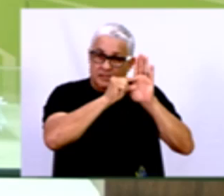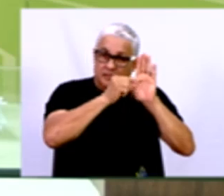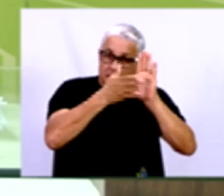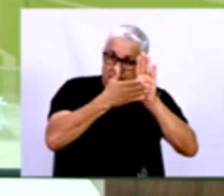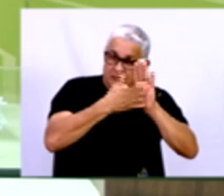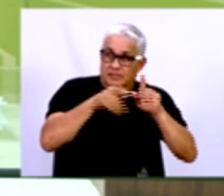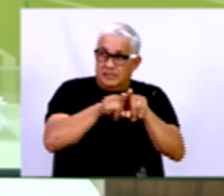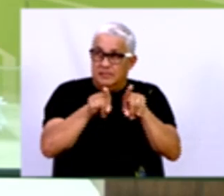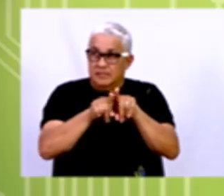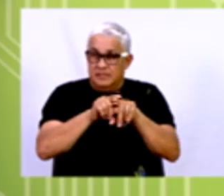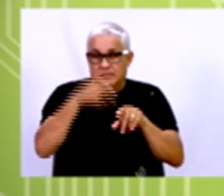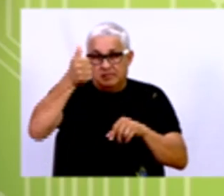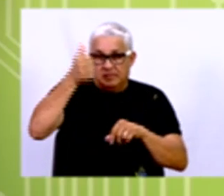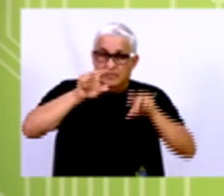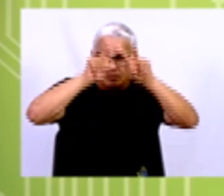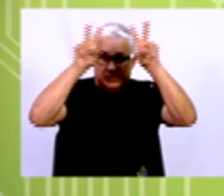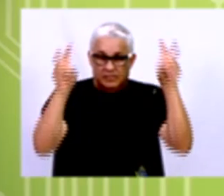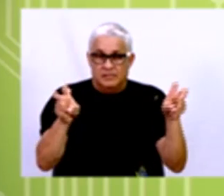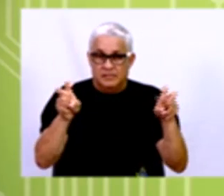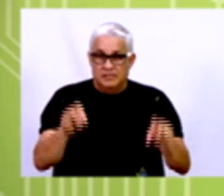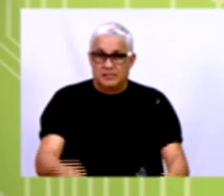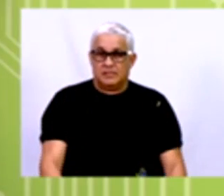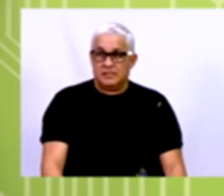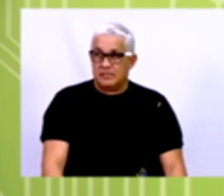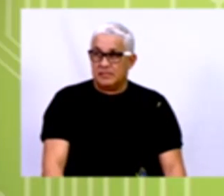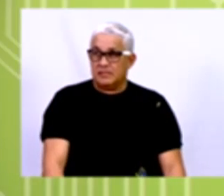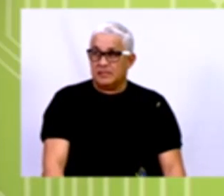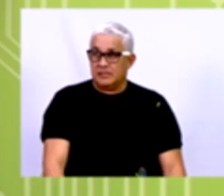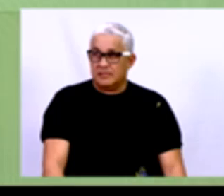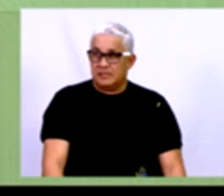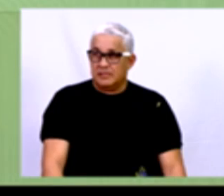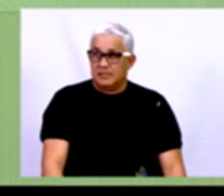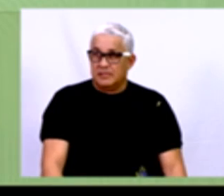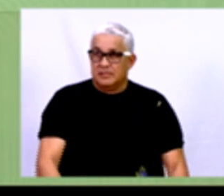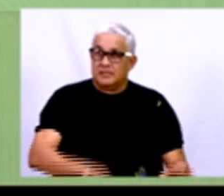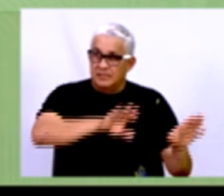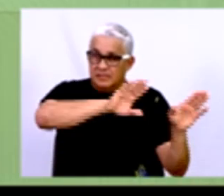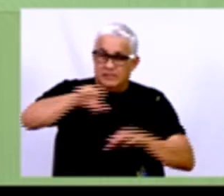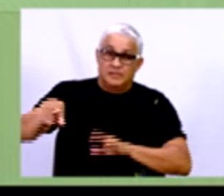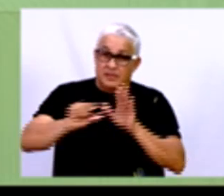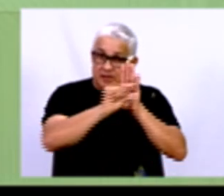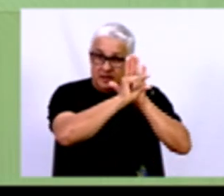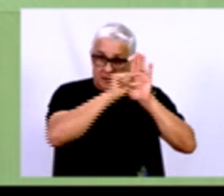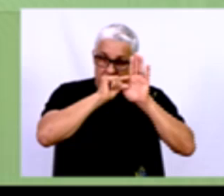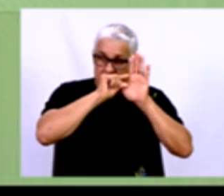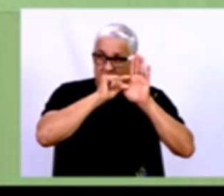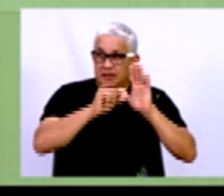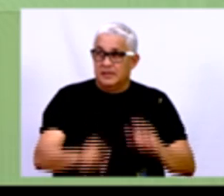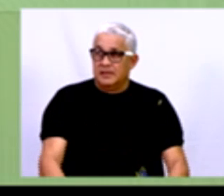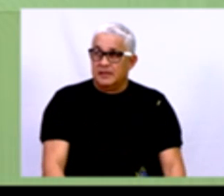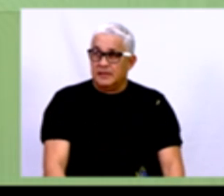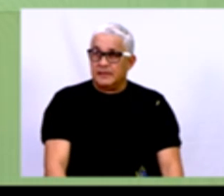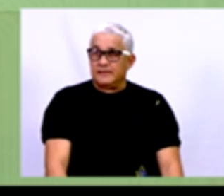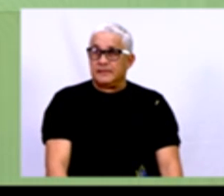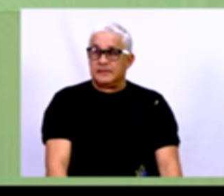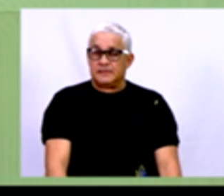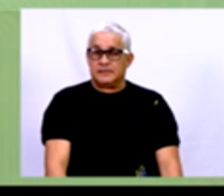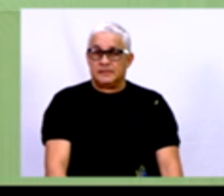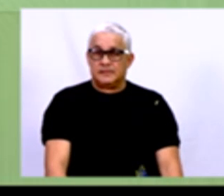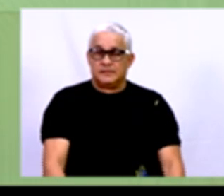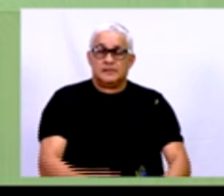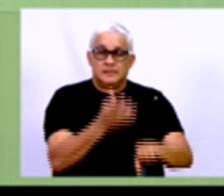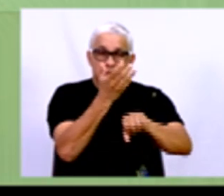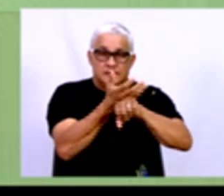primeiro assunto, não é isso? Isso mesmo. Vamos então à nossa ementa? Então, a